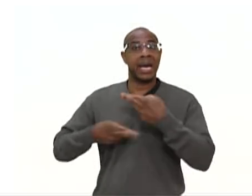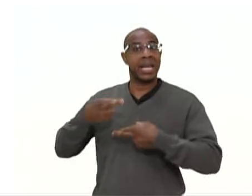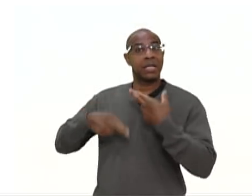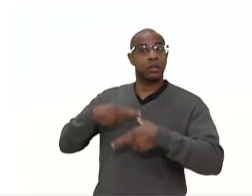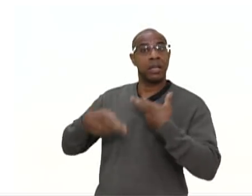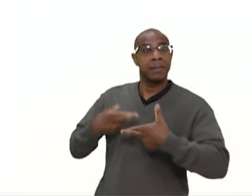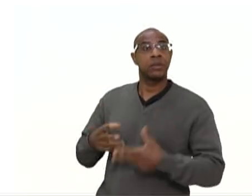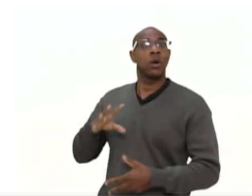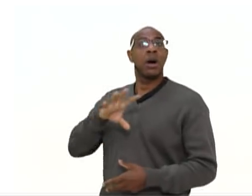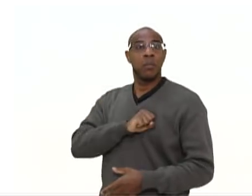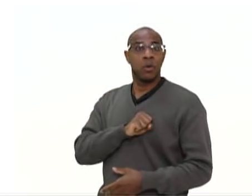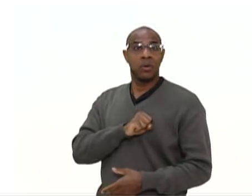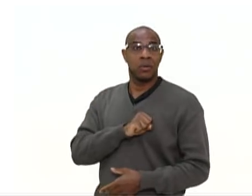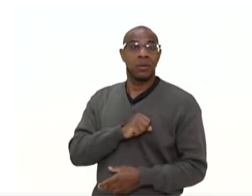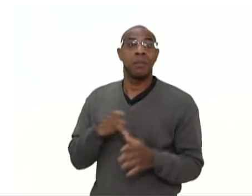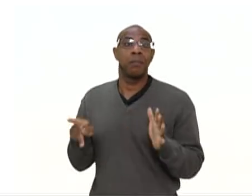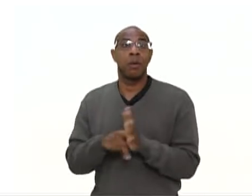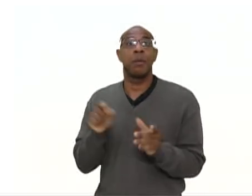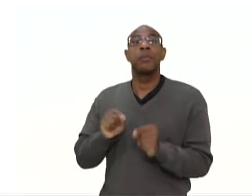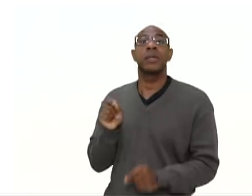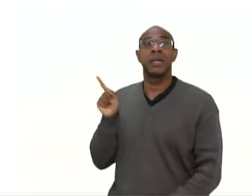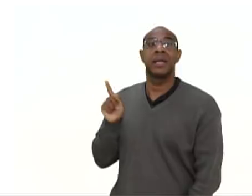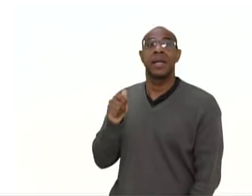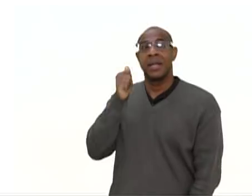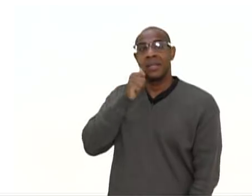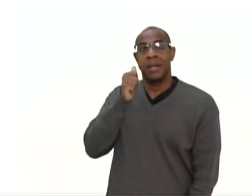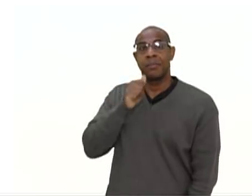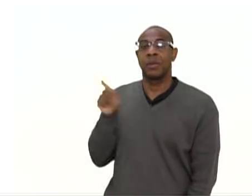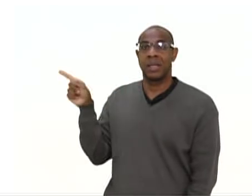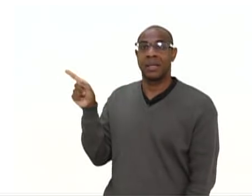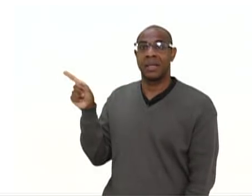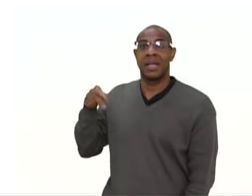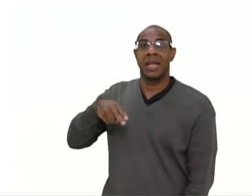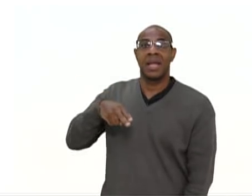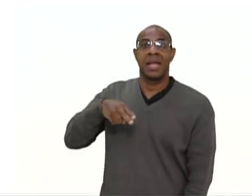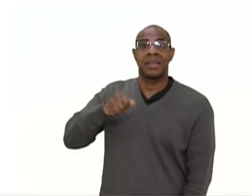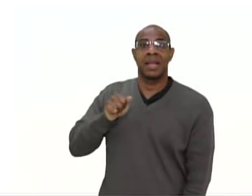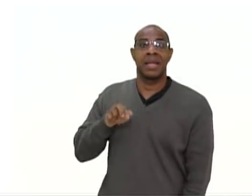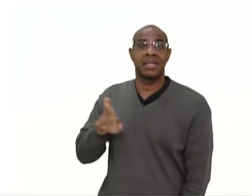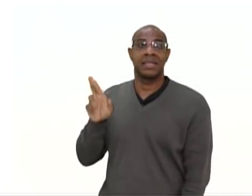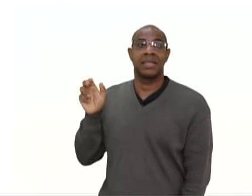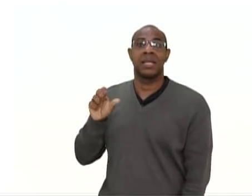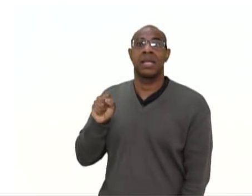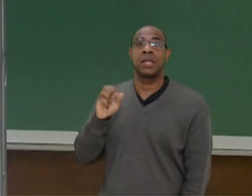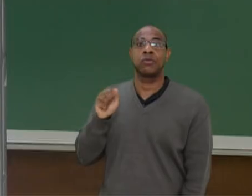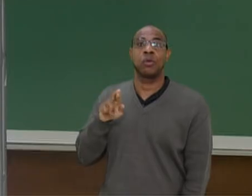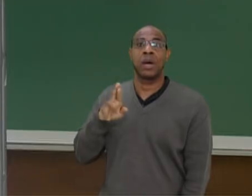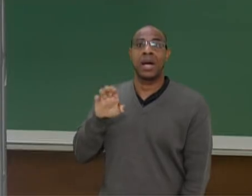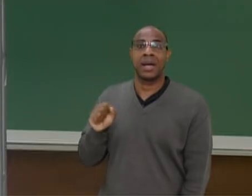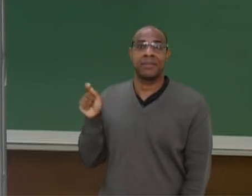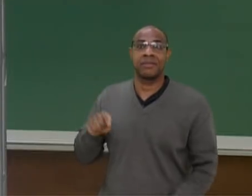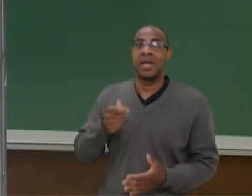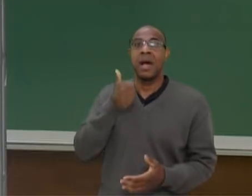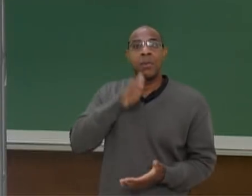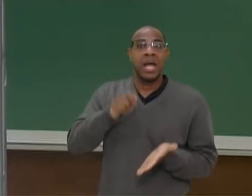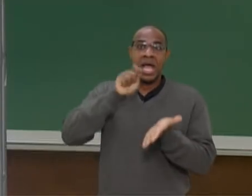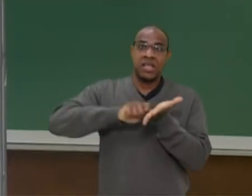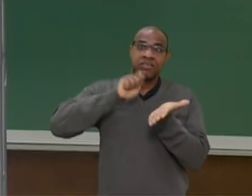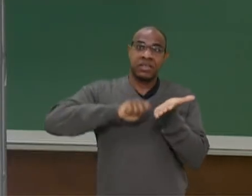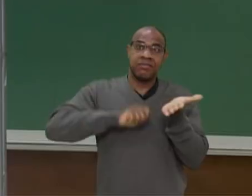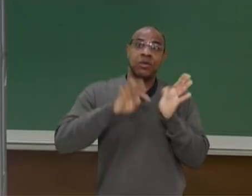texto é da autora Inaê Soares da Silva, ok? Então foi ela que escreveu esse